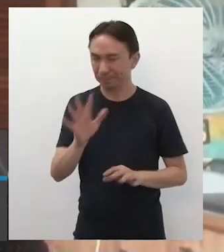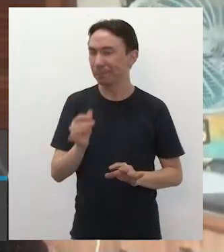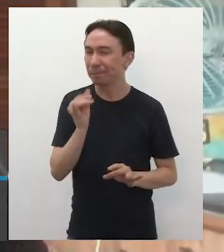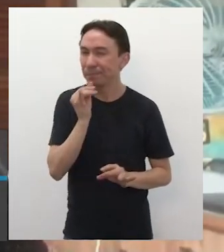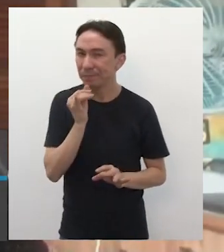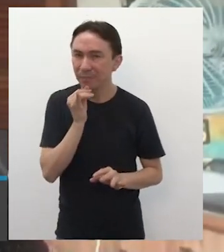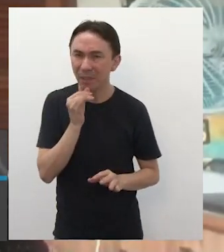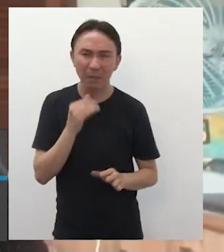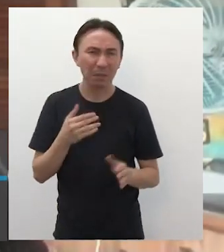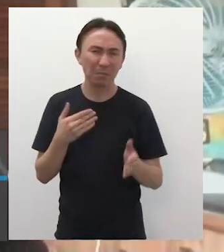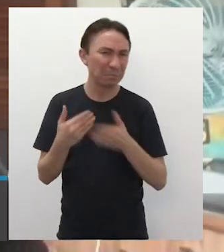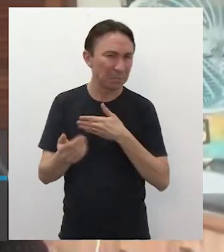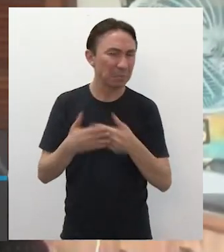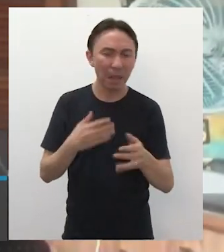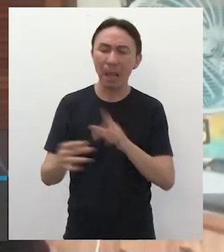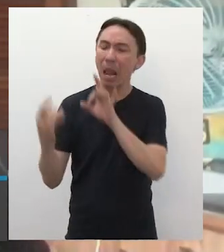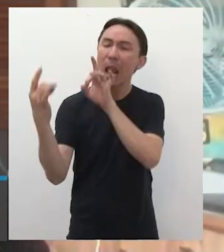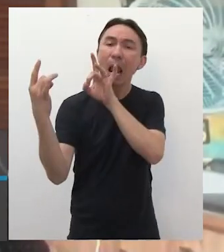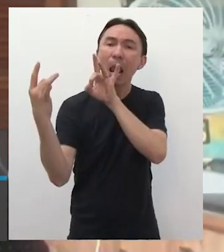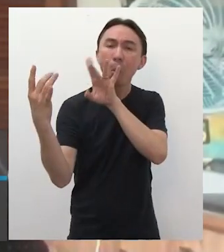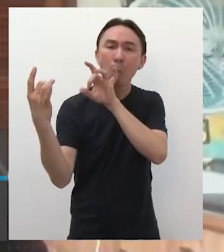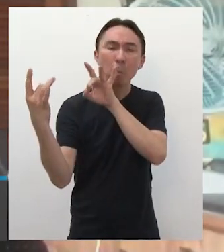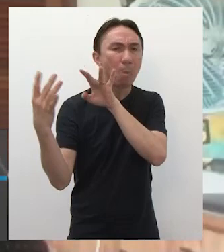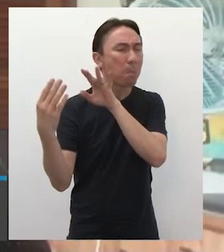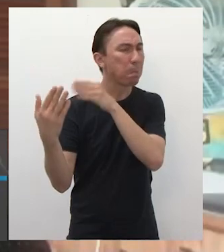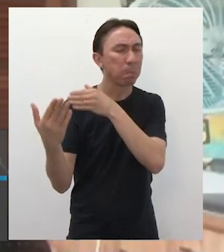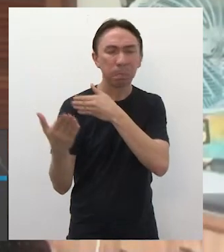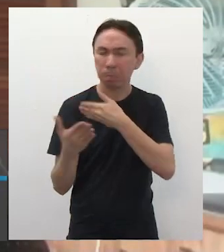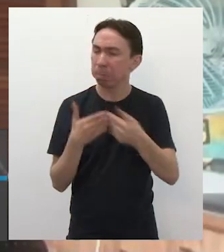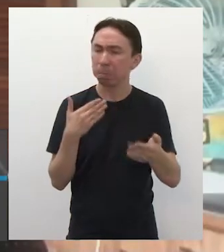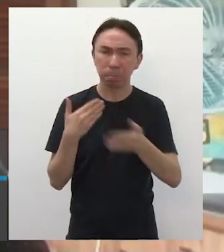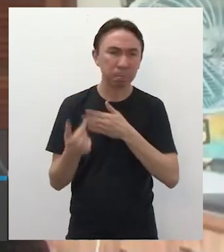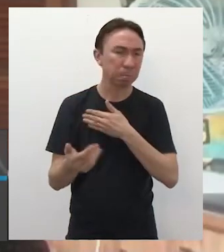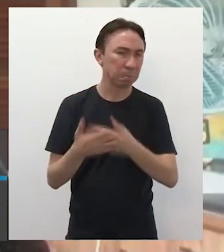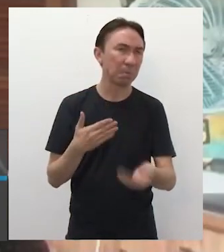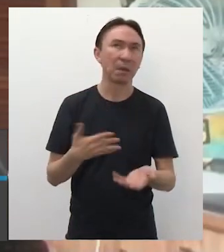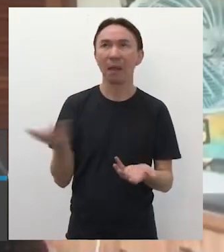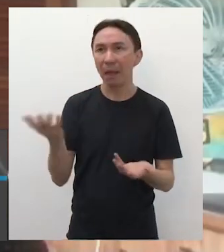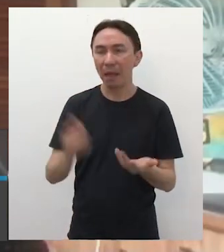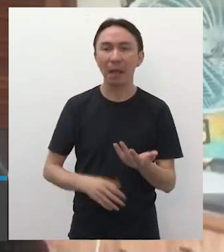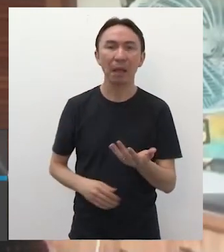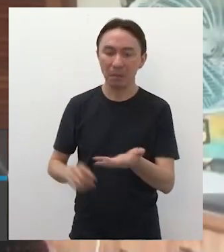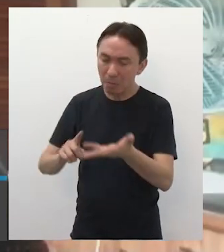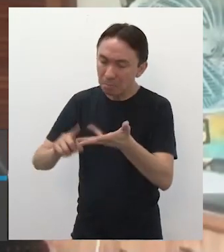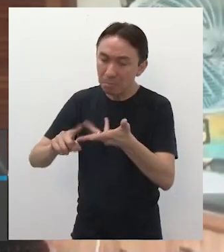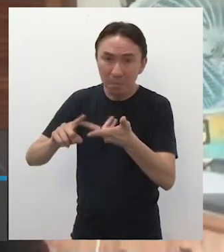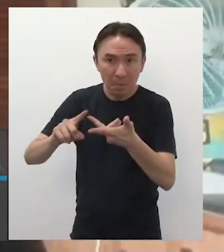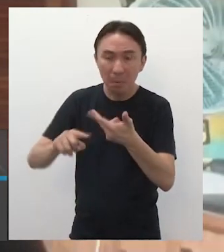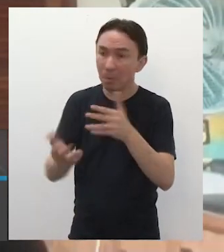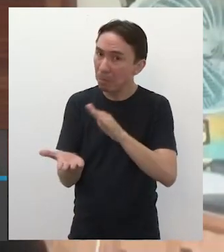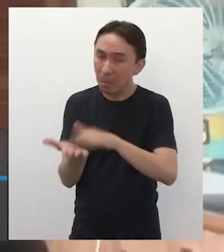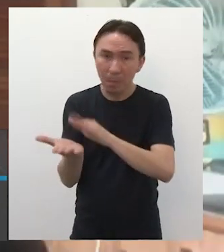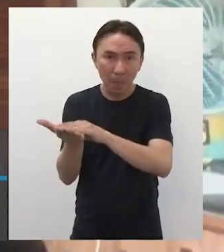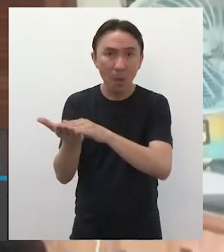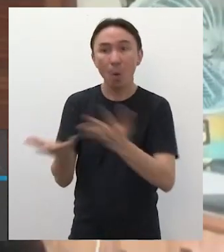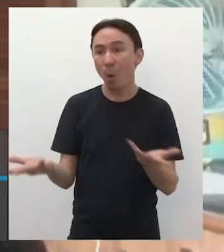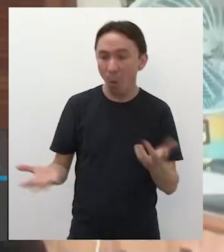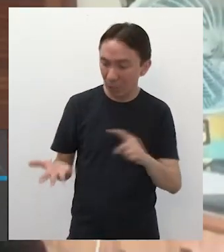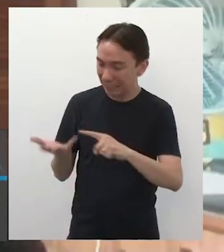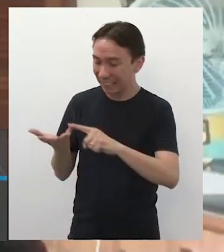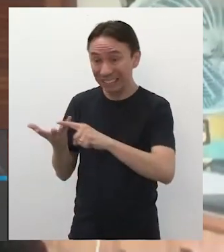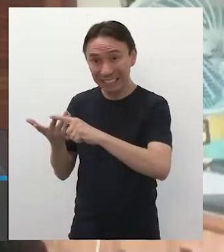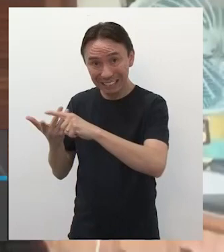seja qual for o tipo de devolutiva, né? Seja para enaltecer ou para corrigir, ela